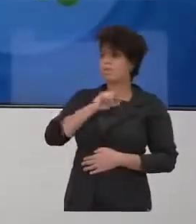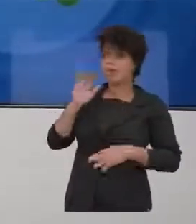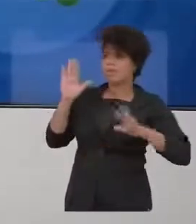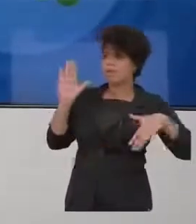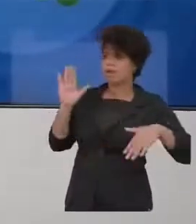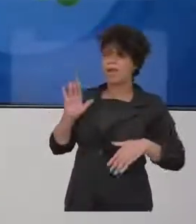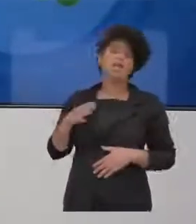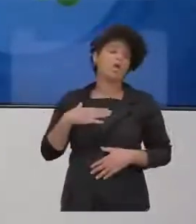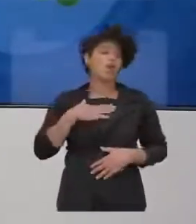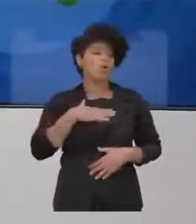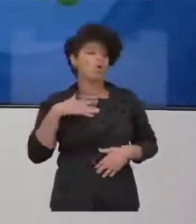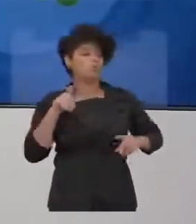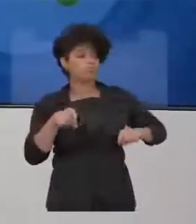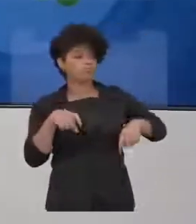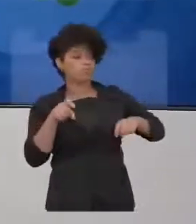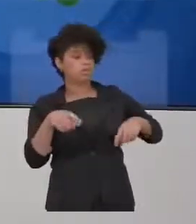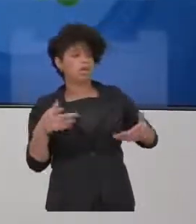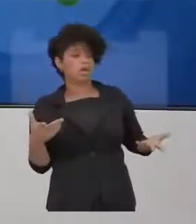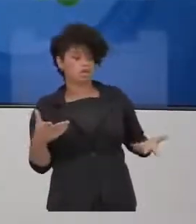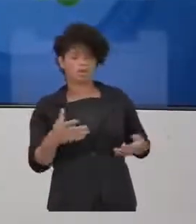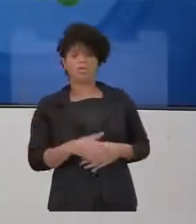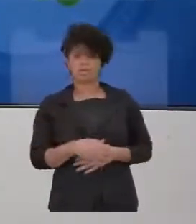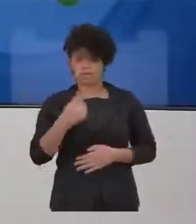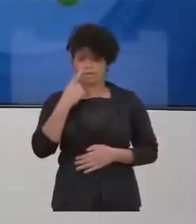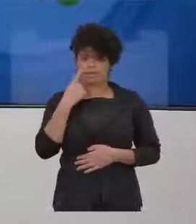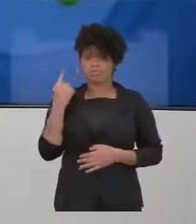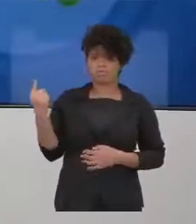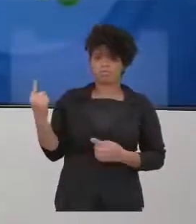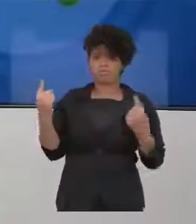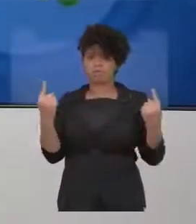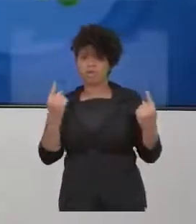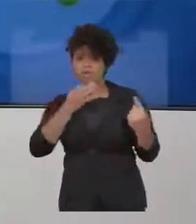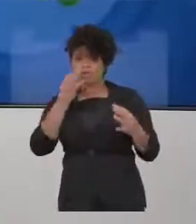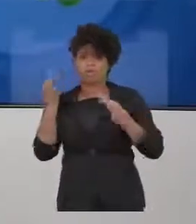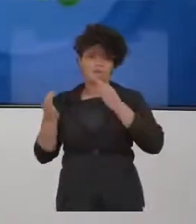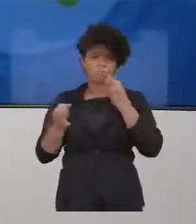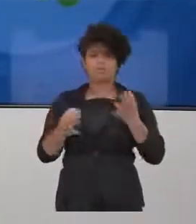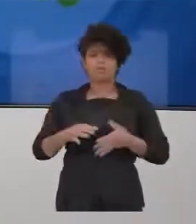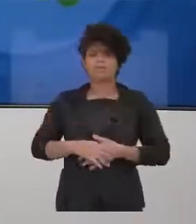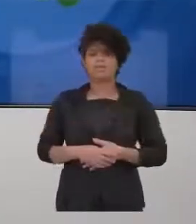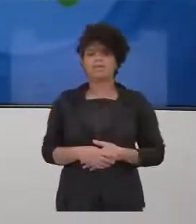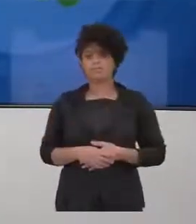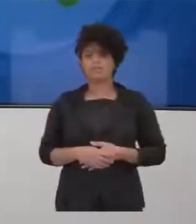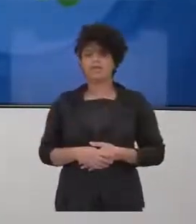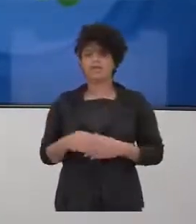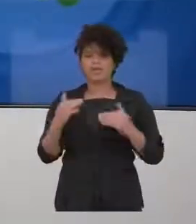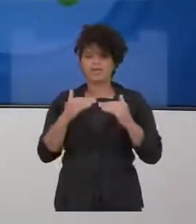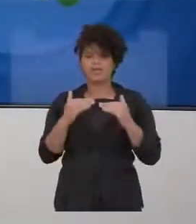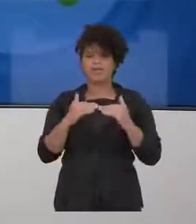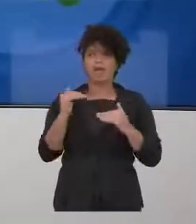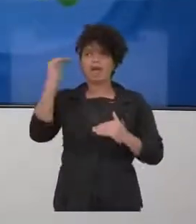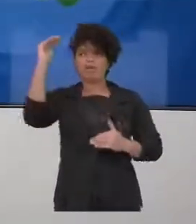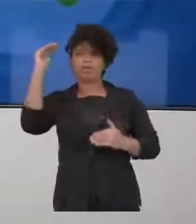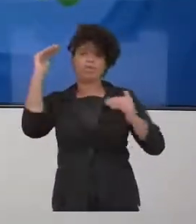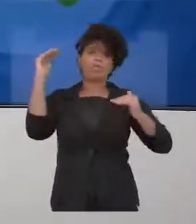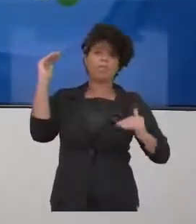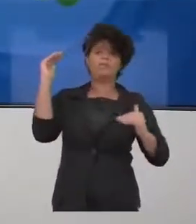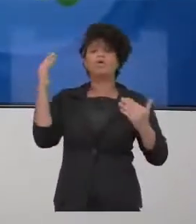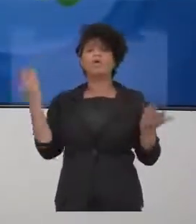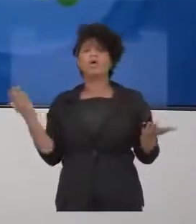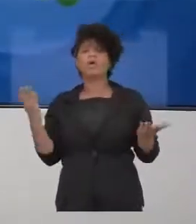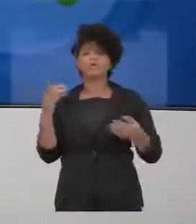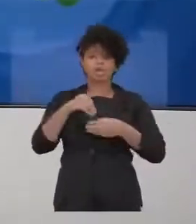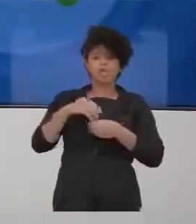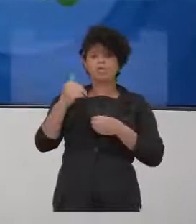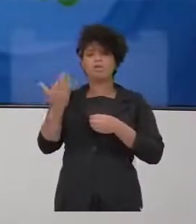de praia, eu gosto de campo. Você opinou. Então é muito fácil opinar. Você é a favor ou contra? Sou a favor, sou contra. Alto ou baixo? Alto, baixo. Dentro ou